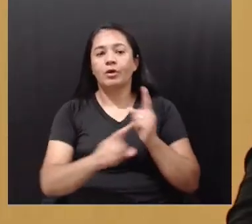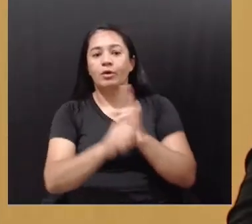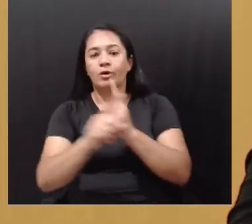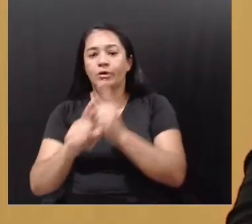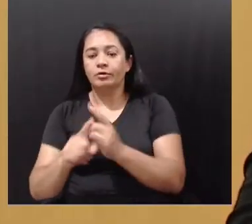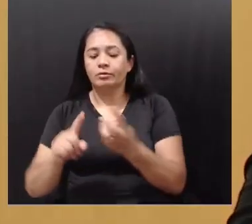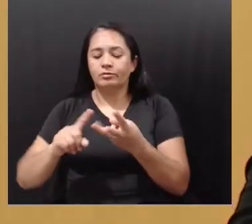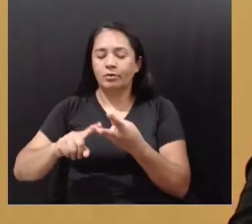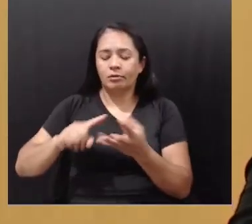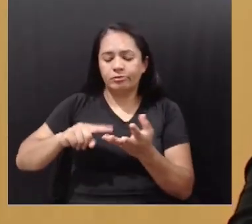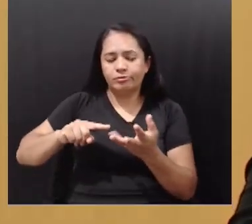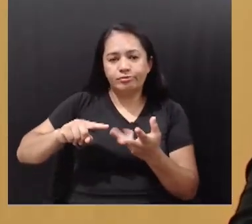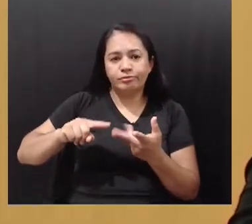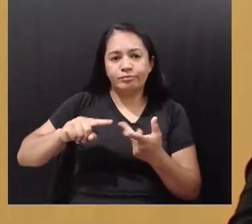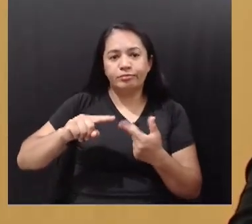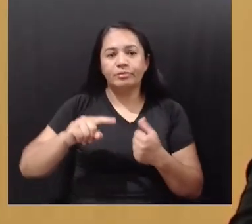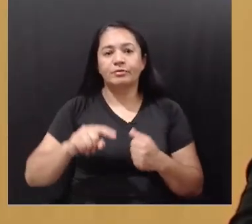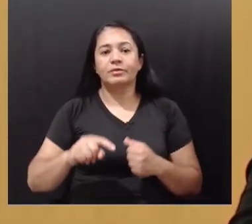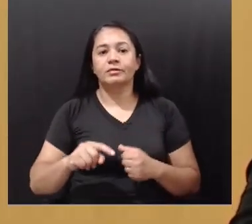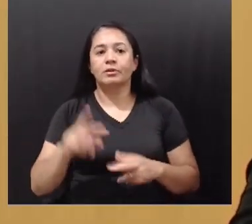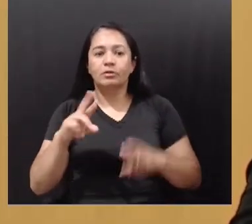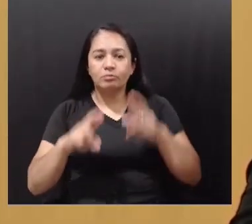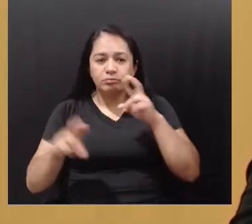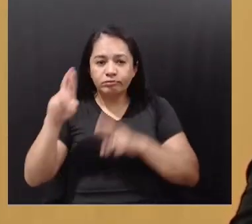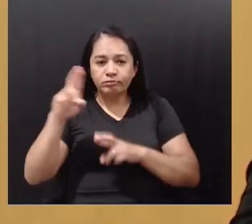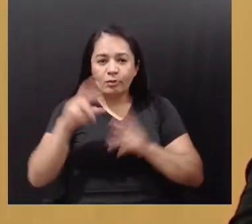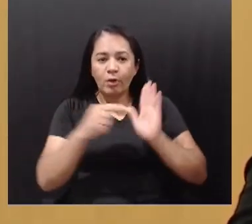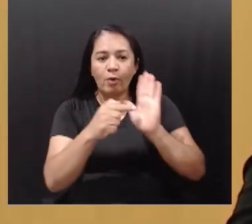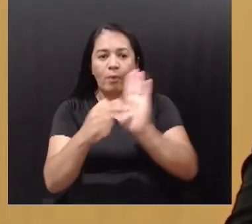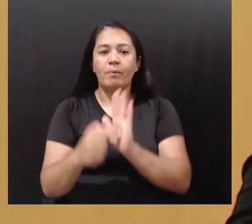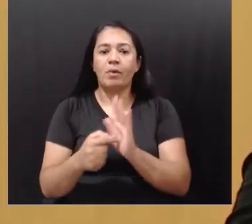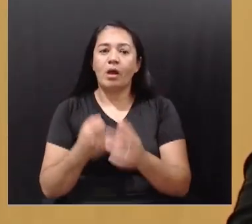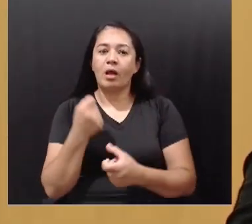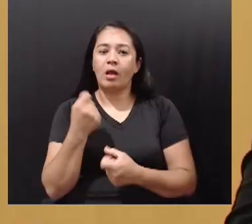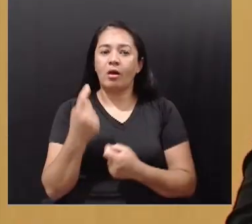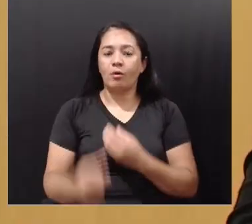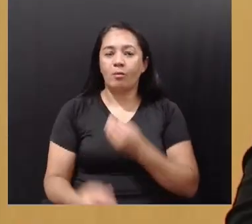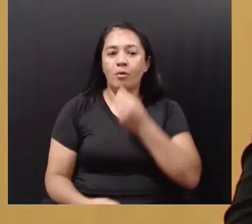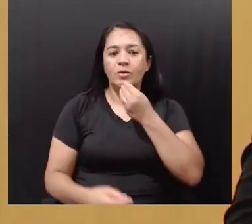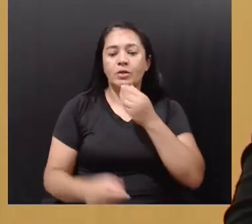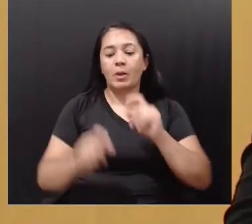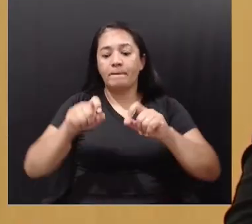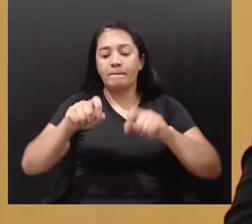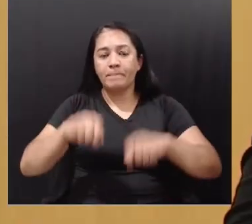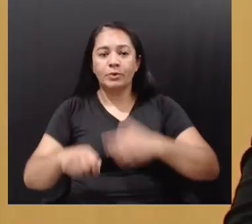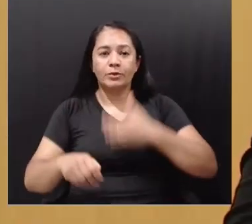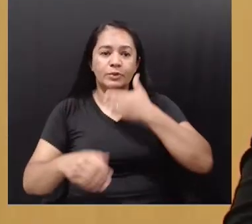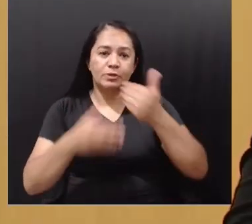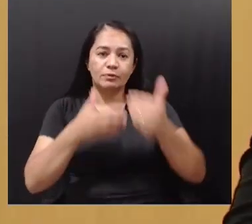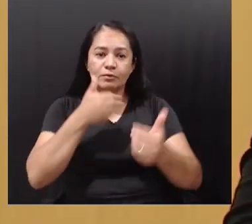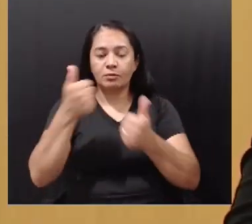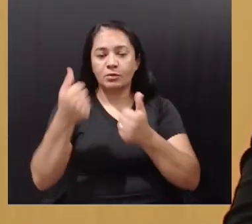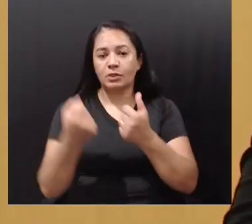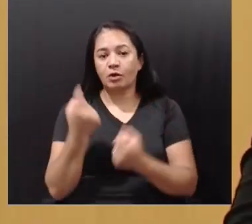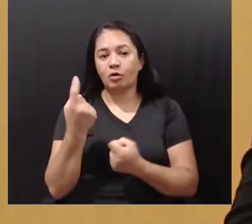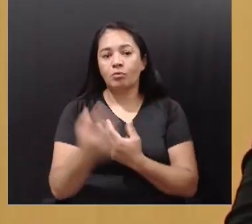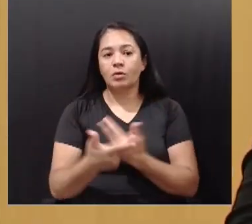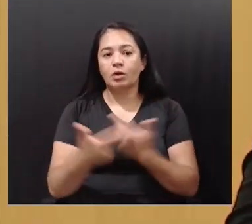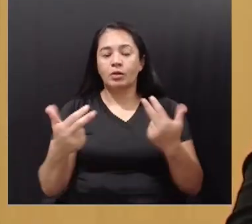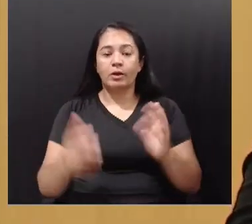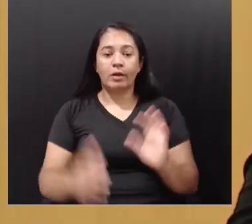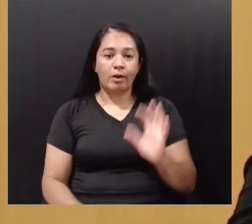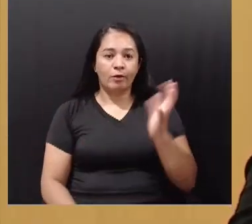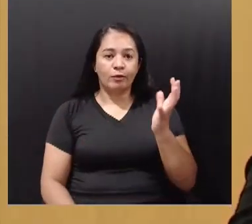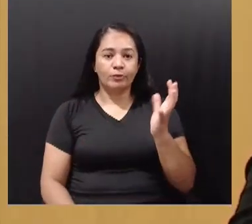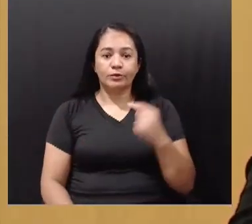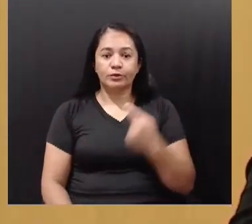e os fiscais apontam algumas oportunidades de melhoria, algumas coisas que estão acontecendo ali. A gente, com uma base